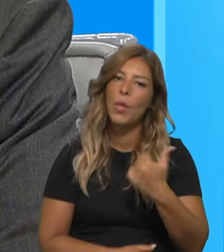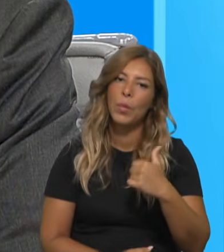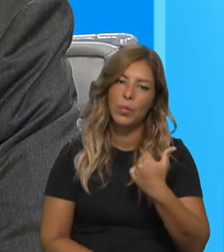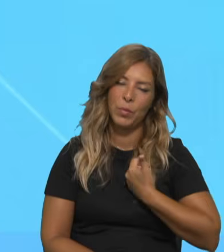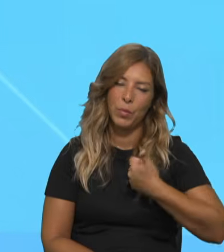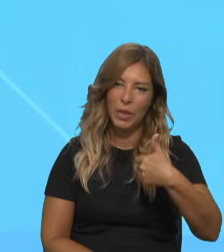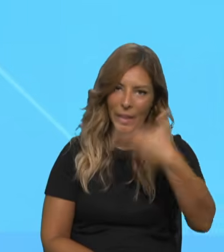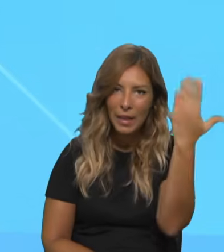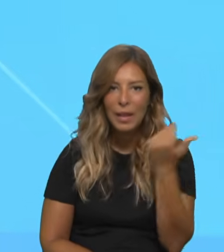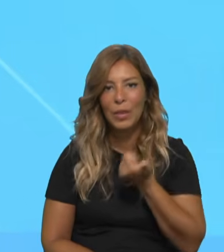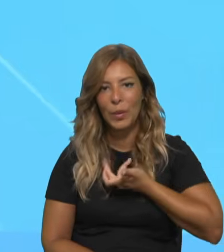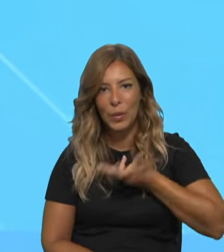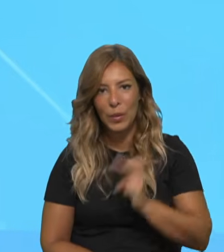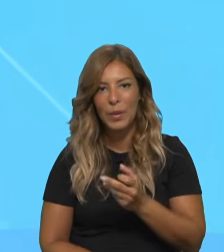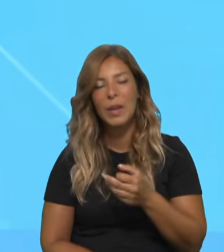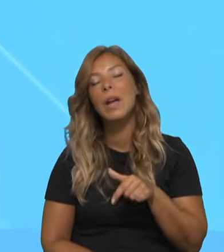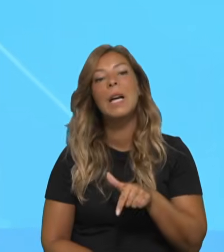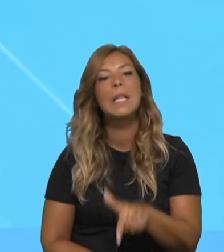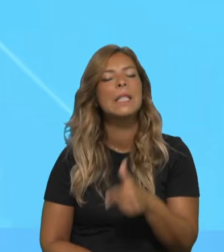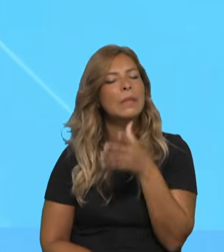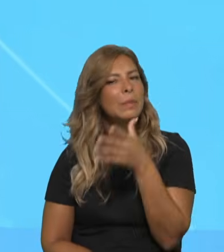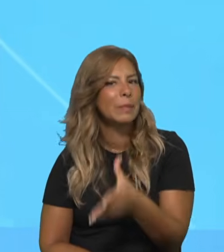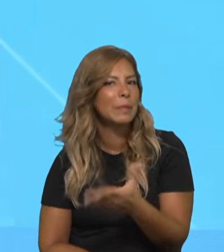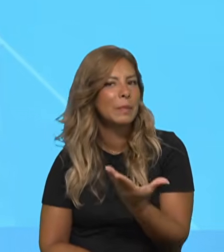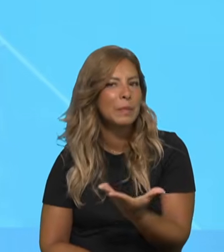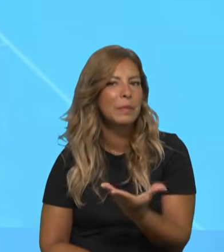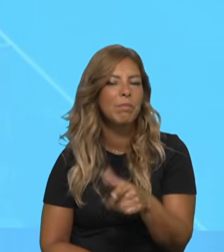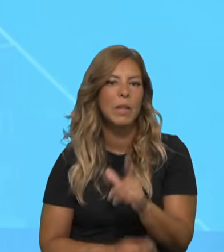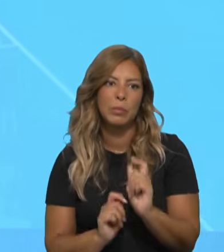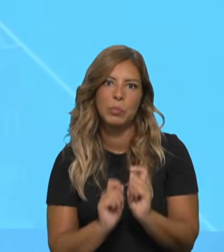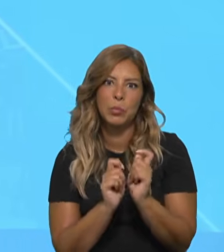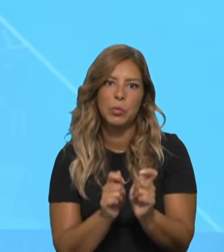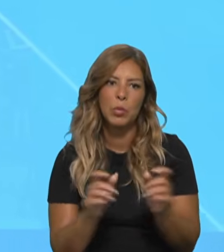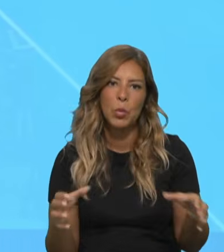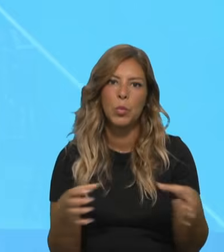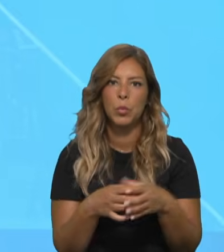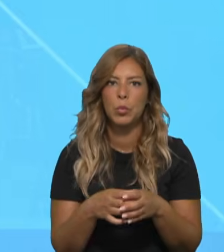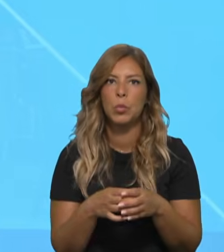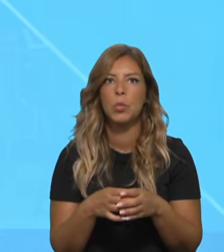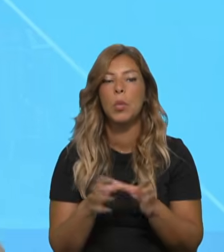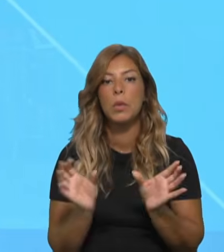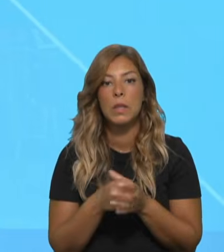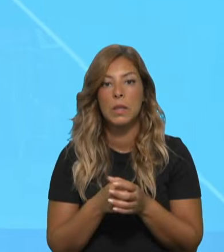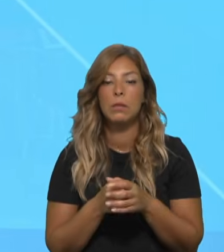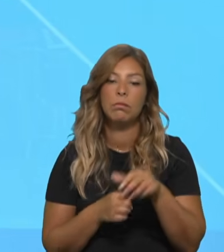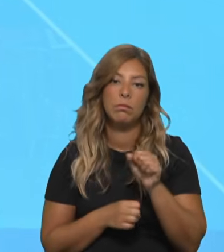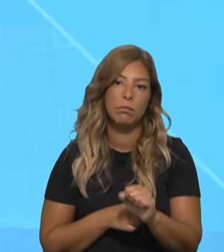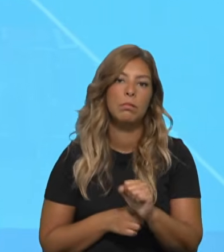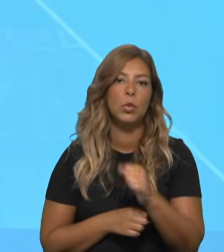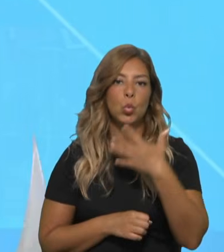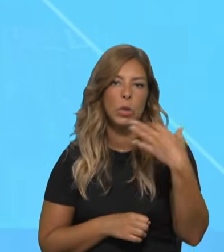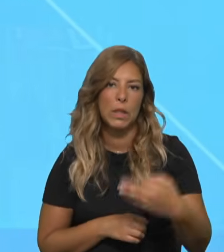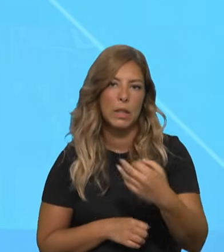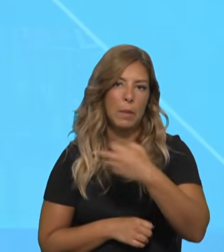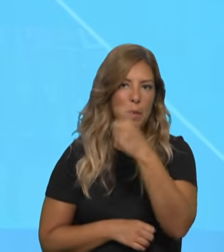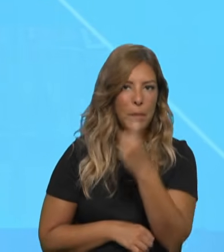estar connosco. E isto a propósito de uma tomada de posição conjunta da Comissão Nacional de Justiça e Paz e de, creio que,